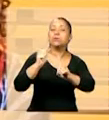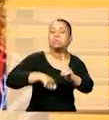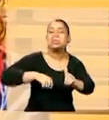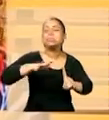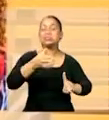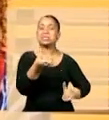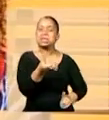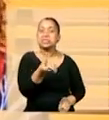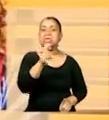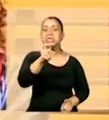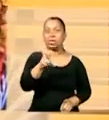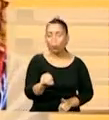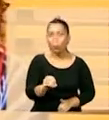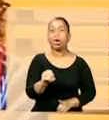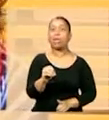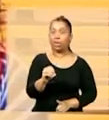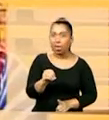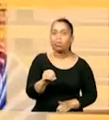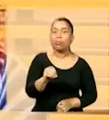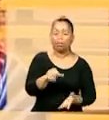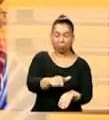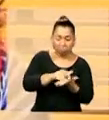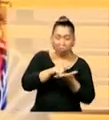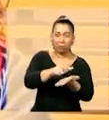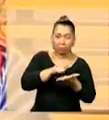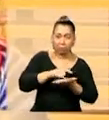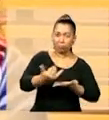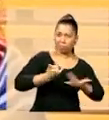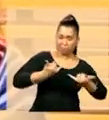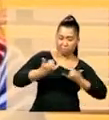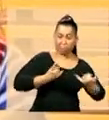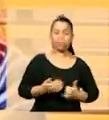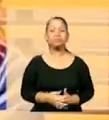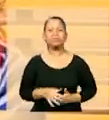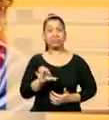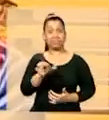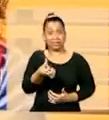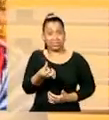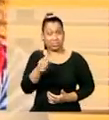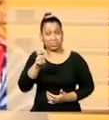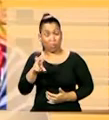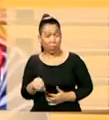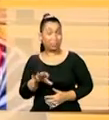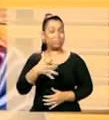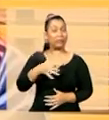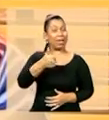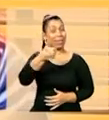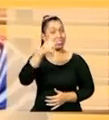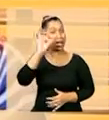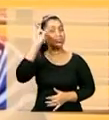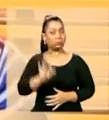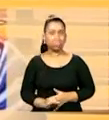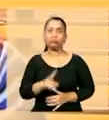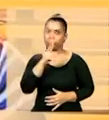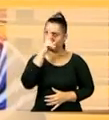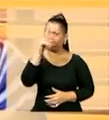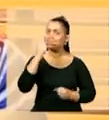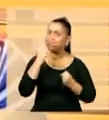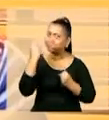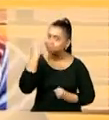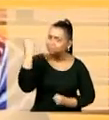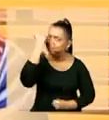mês 650 notificações. Desses dados de 650 notificações, em média 10% são